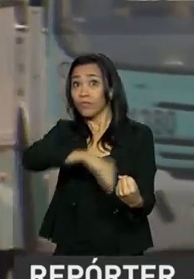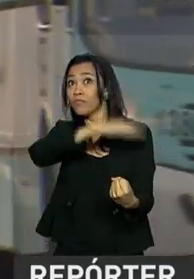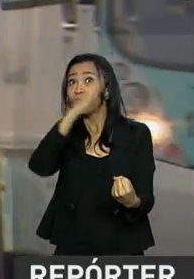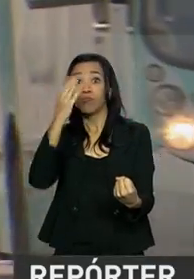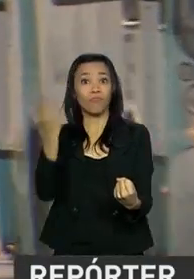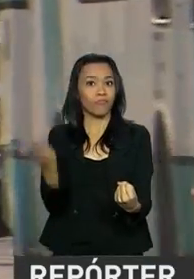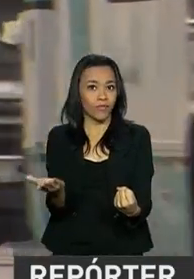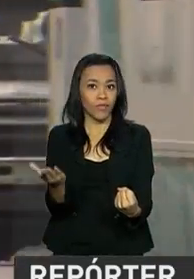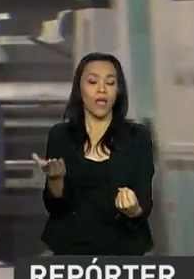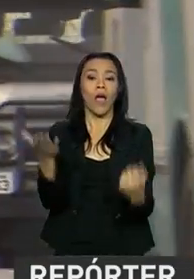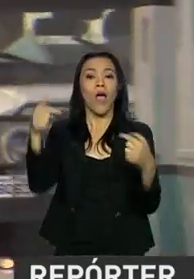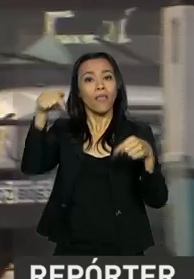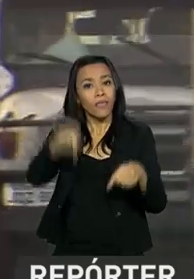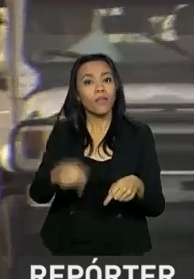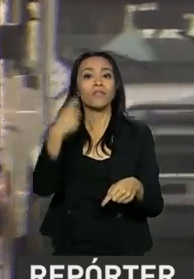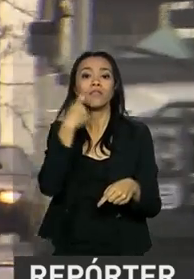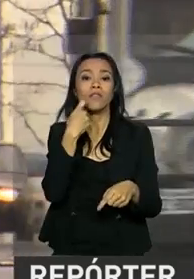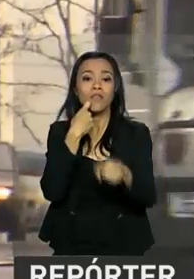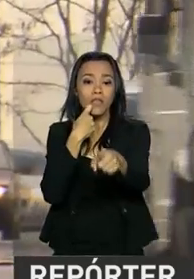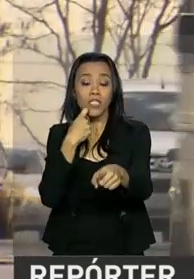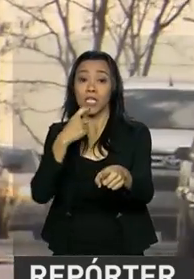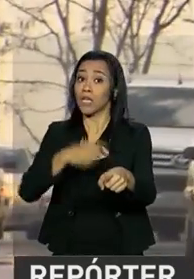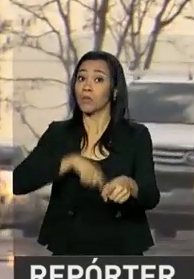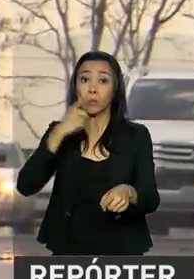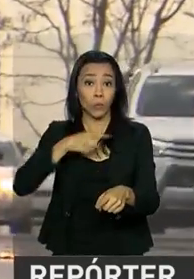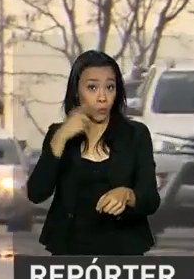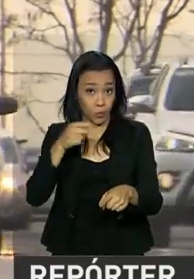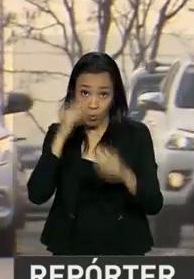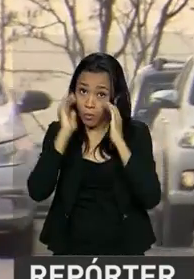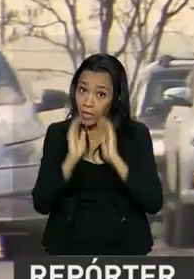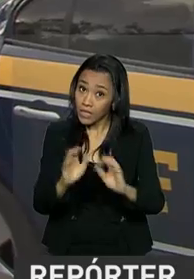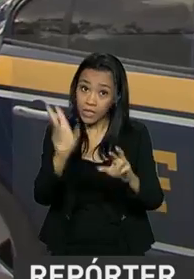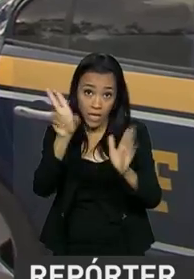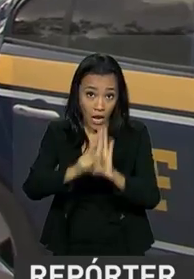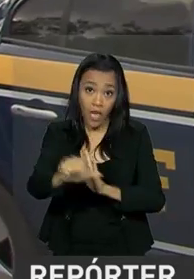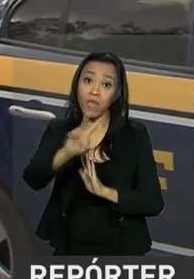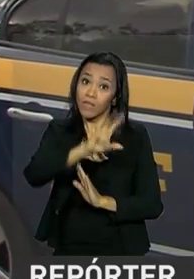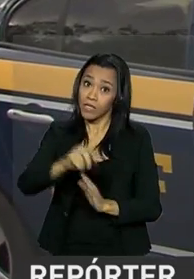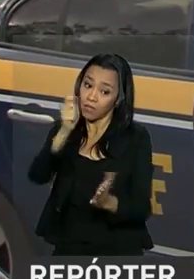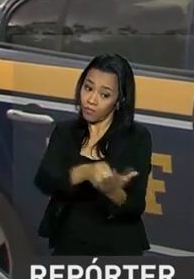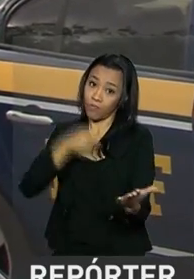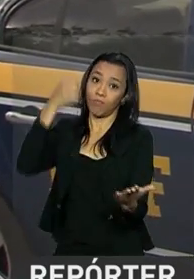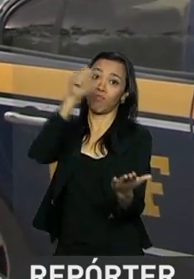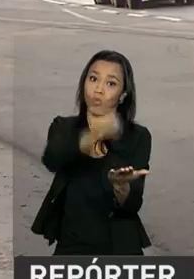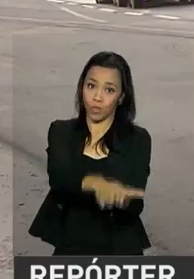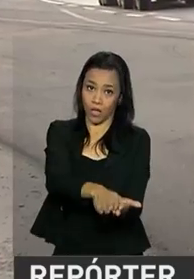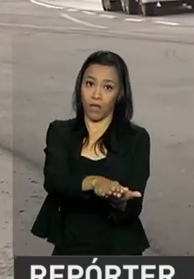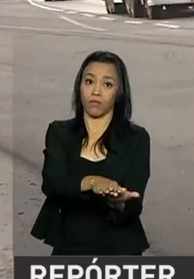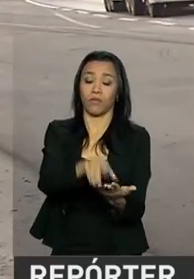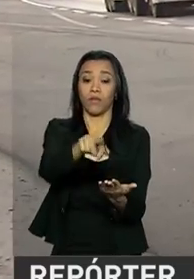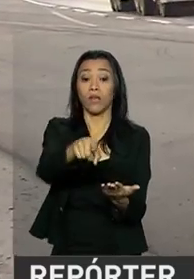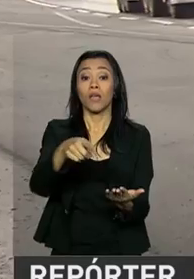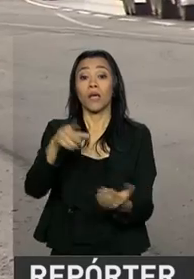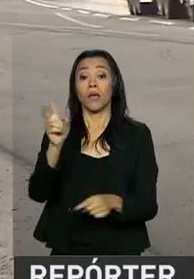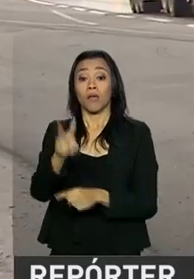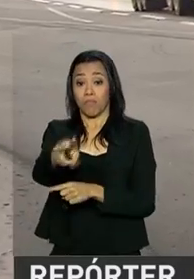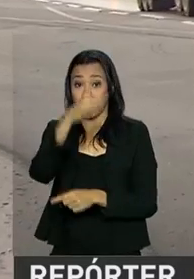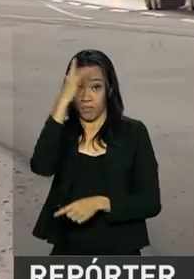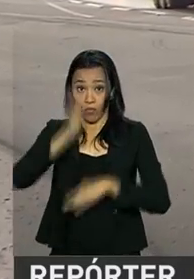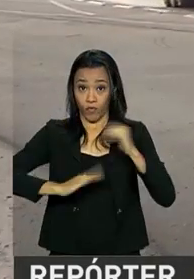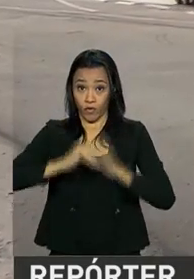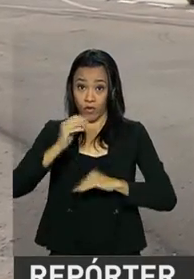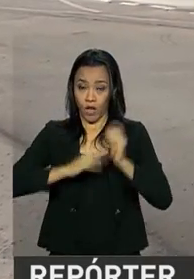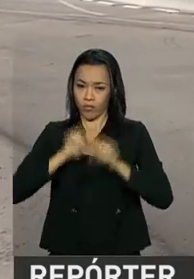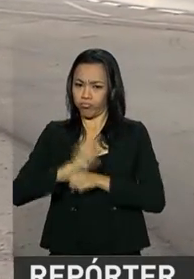partir dessa sexta-feira motoristas que não seguirem a lei serão multados nesta semana agentes da Polícia Rodoviária